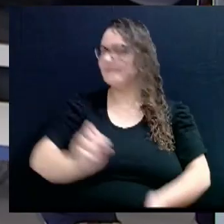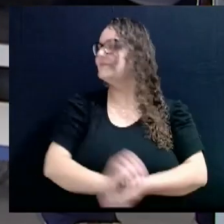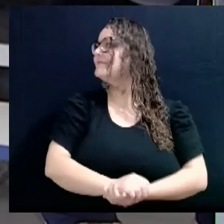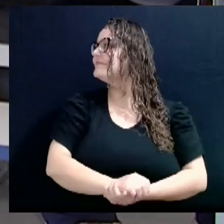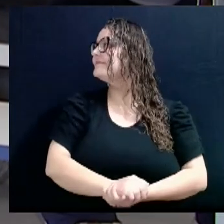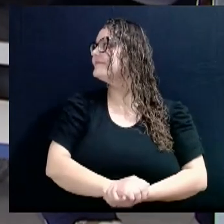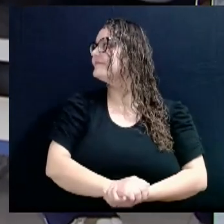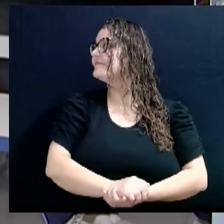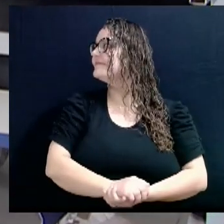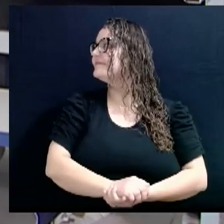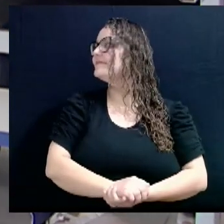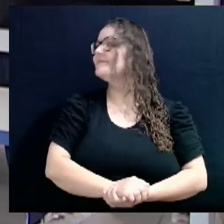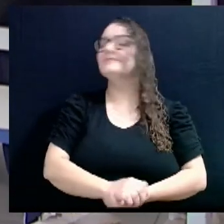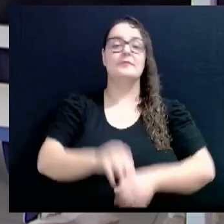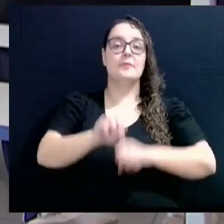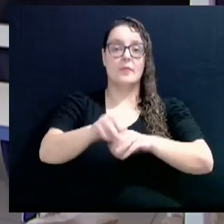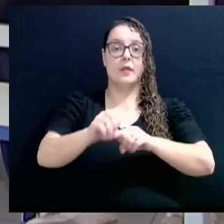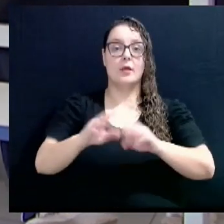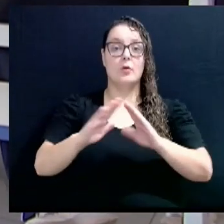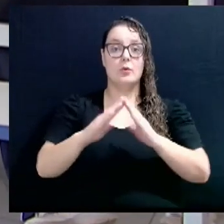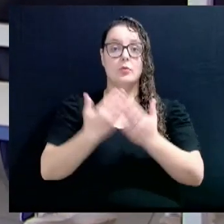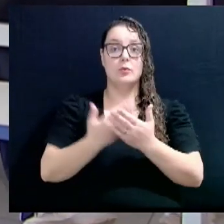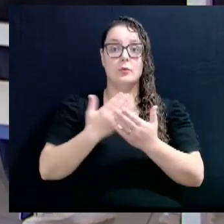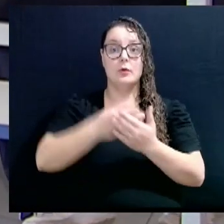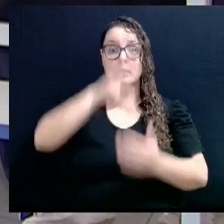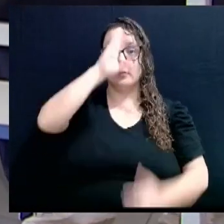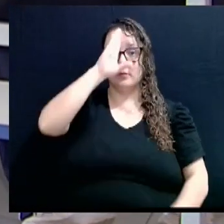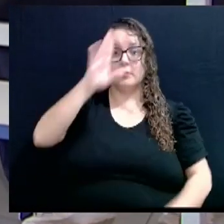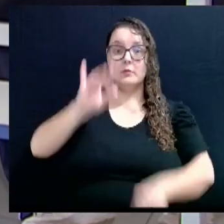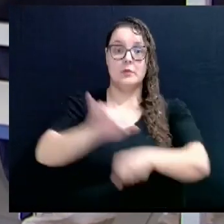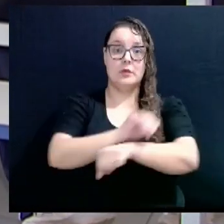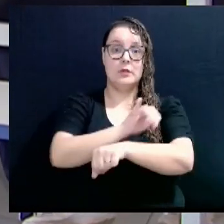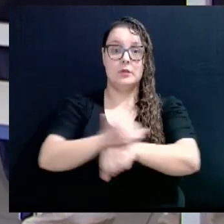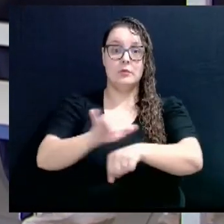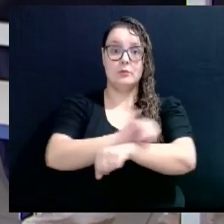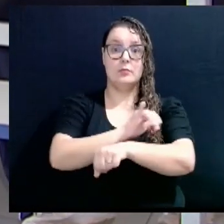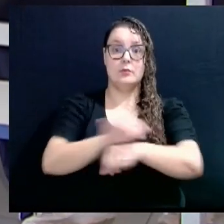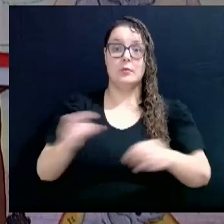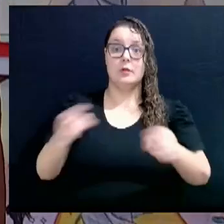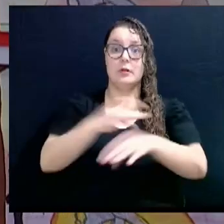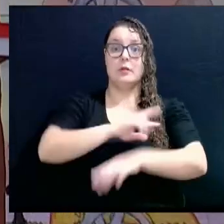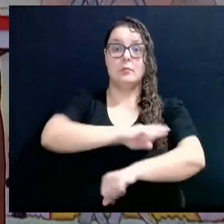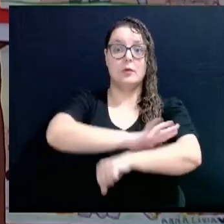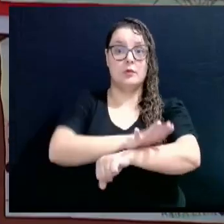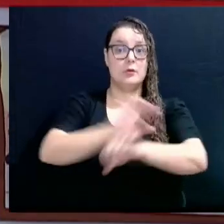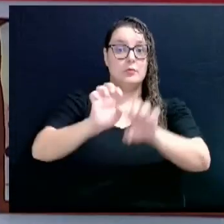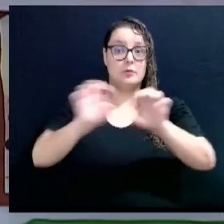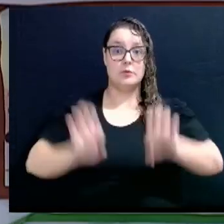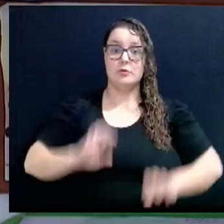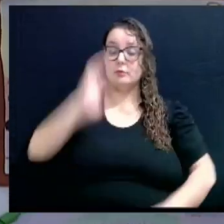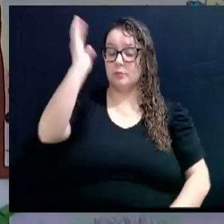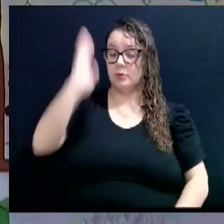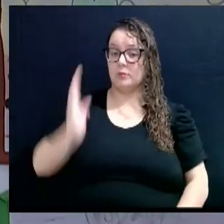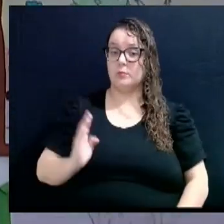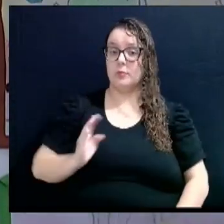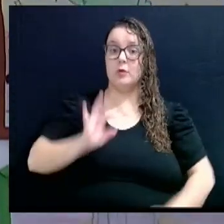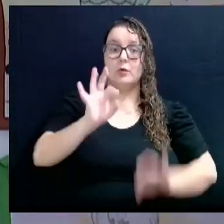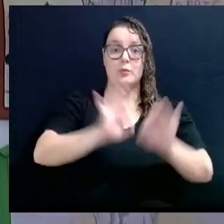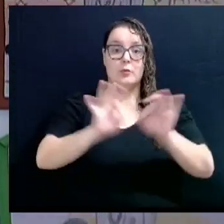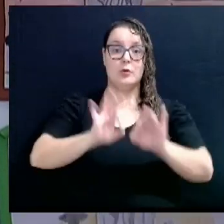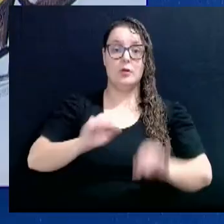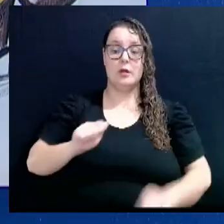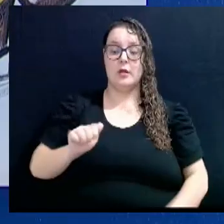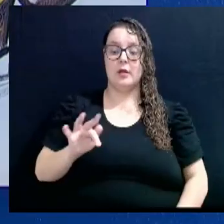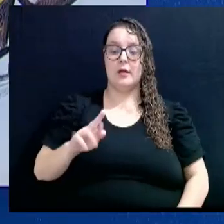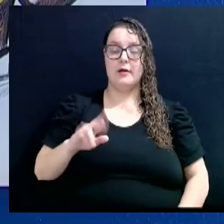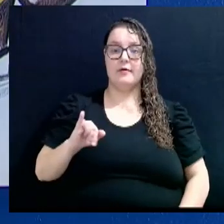A educação tem sido uma das principais ferramentas para combater o racismo estrutural no Brasil. O projeto Africanidades, realizado